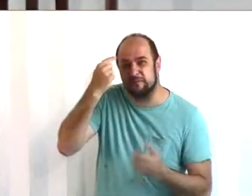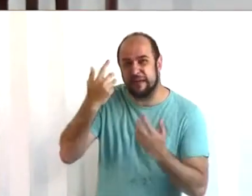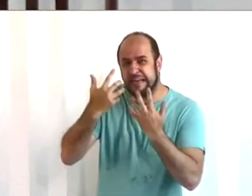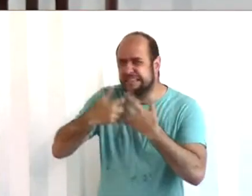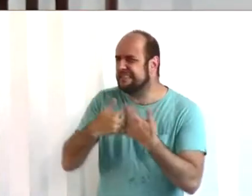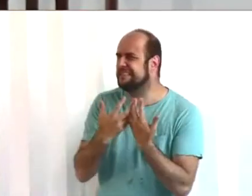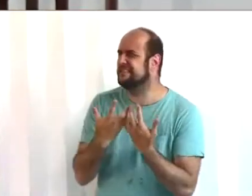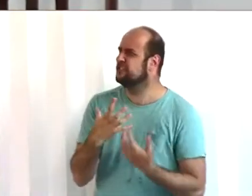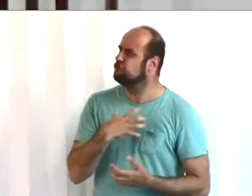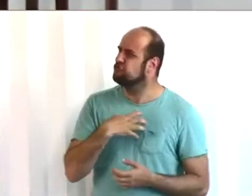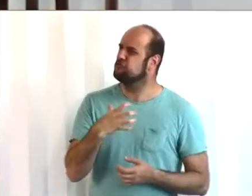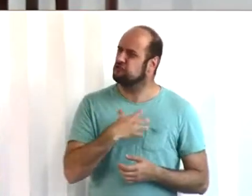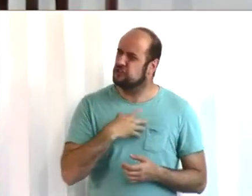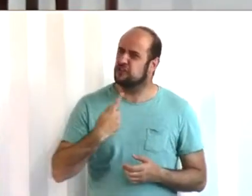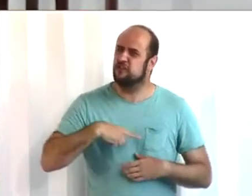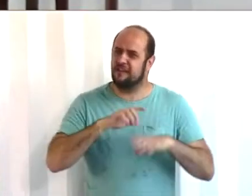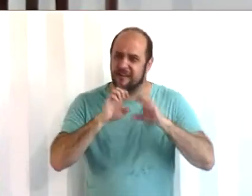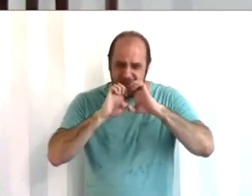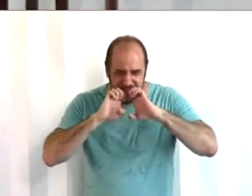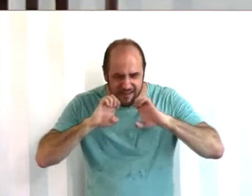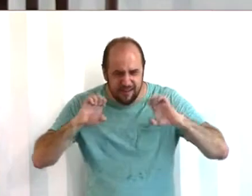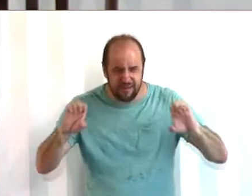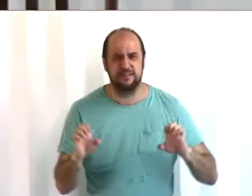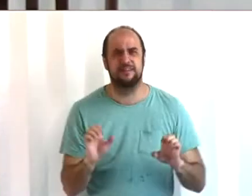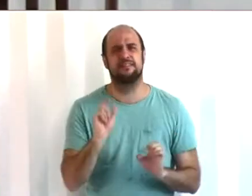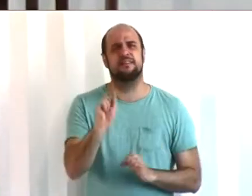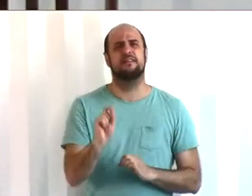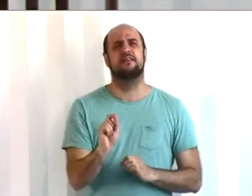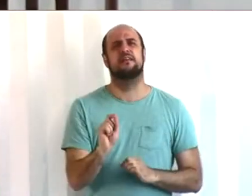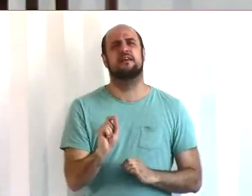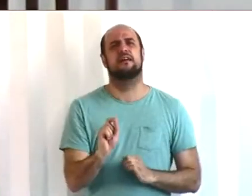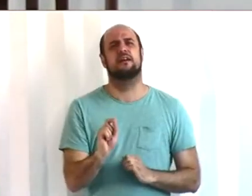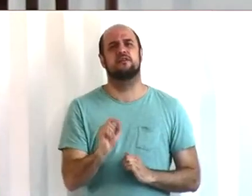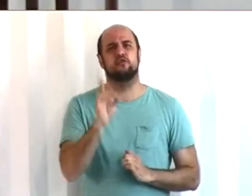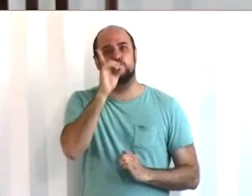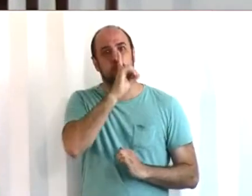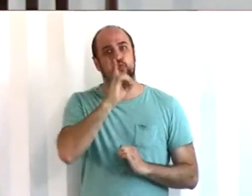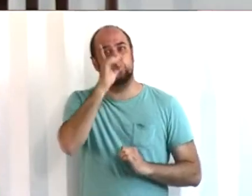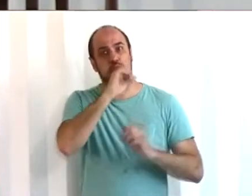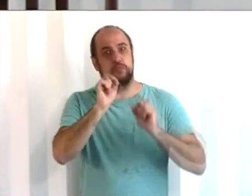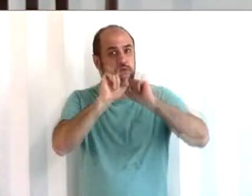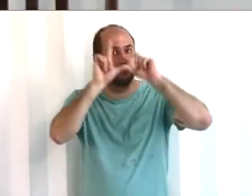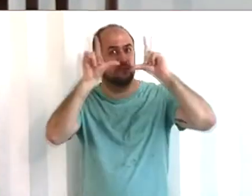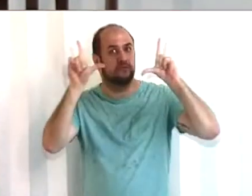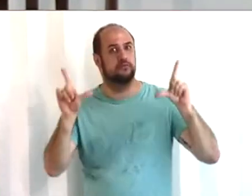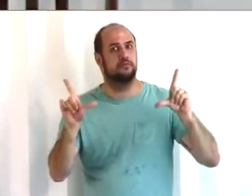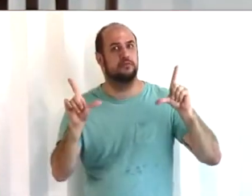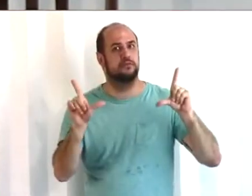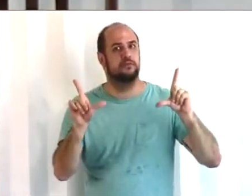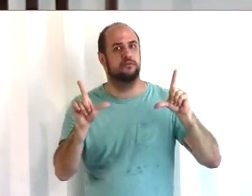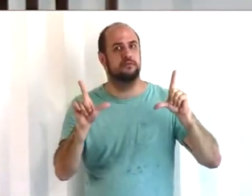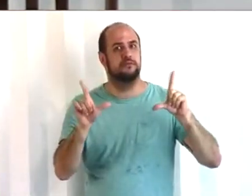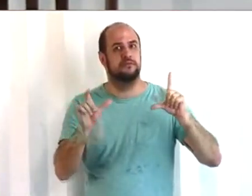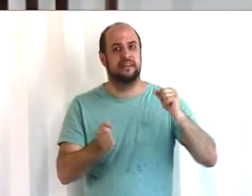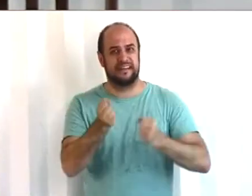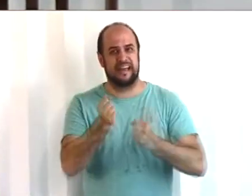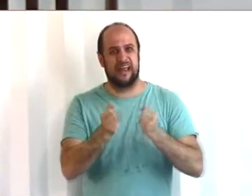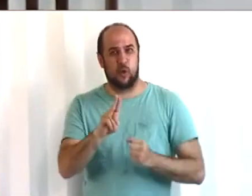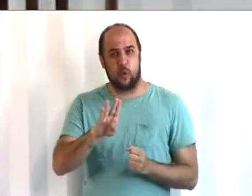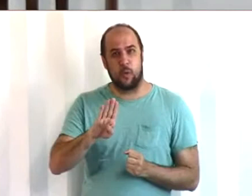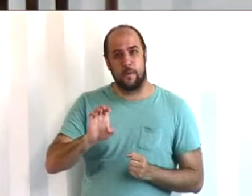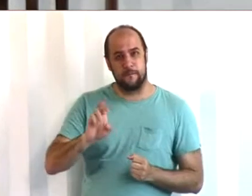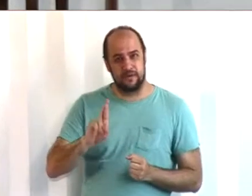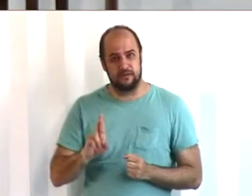que talvez uma das formas de se fazer evangelização no domingo de manhã é pegar um carro de aplicativo ou alguém